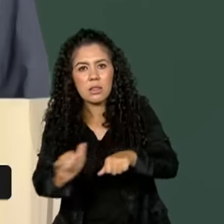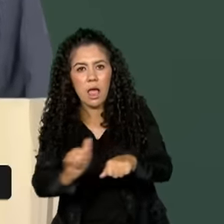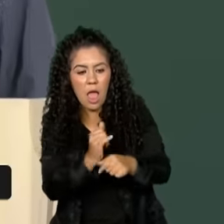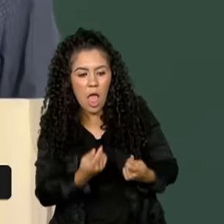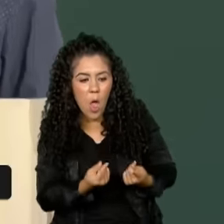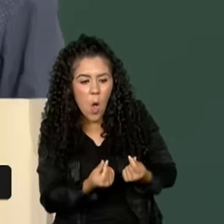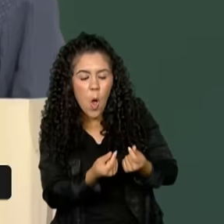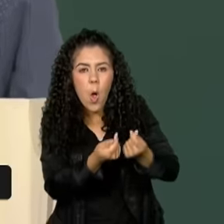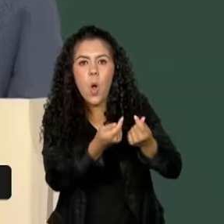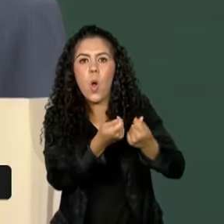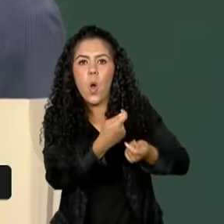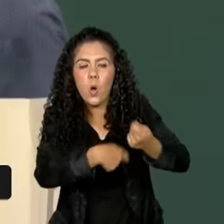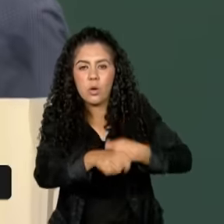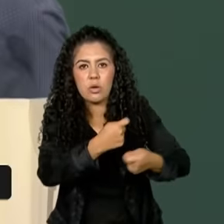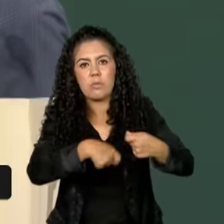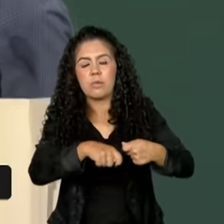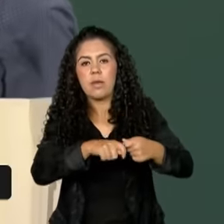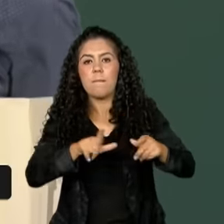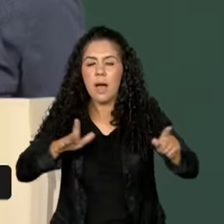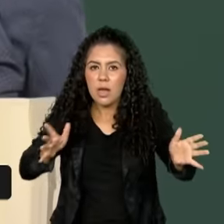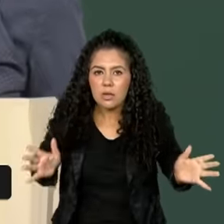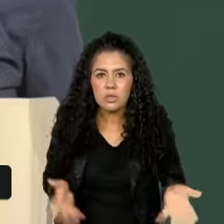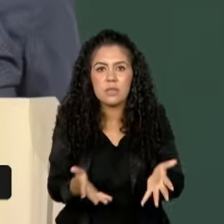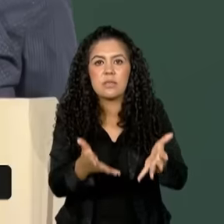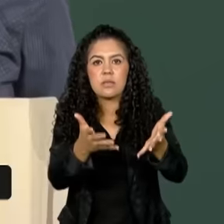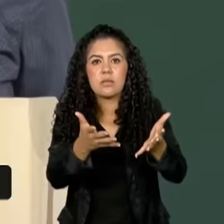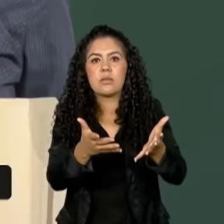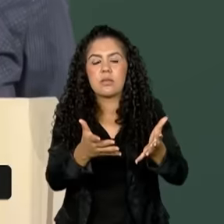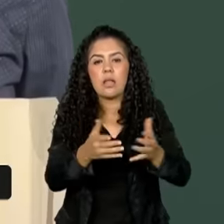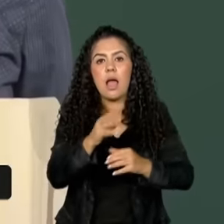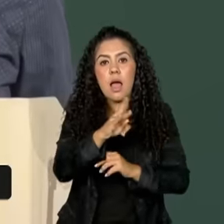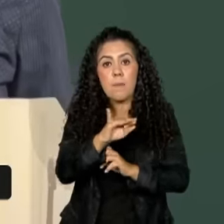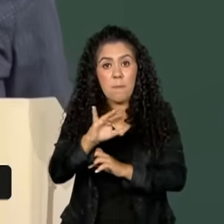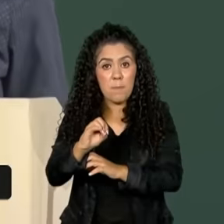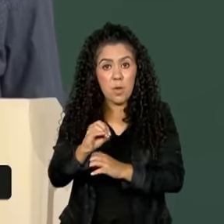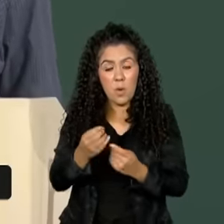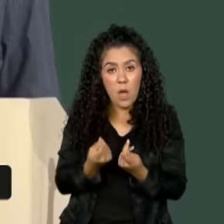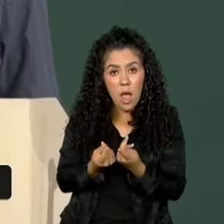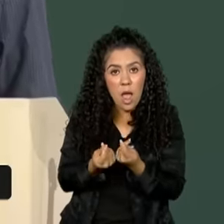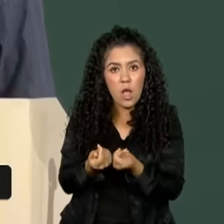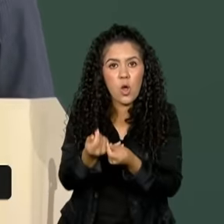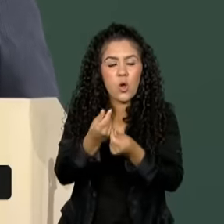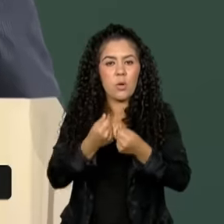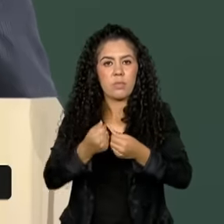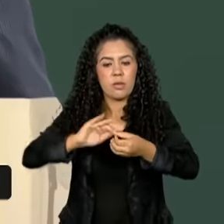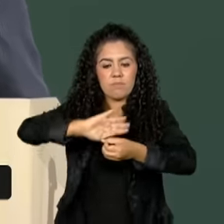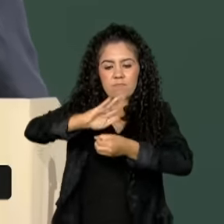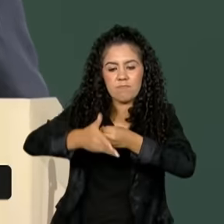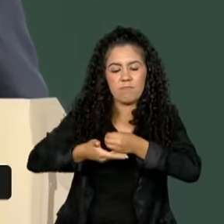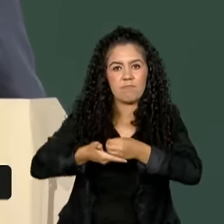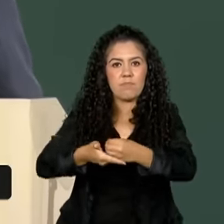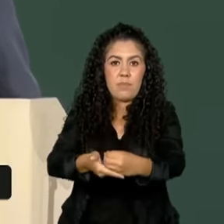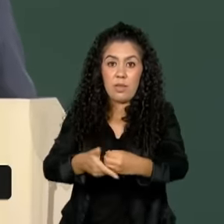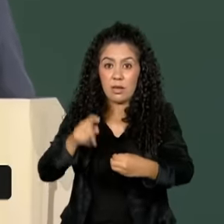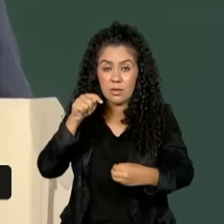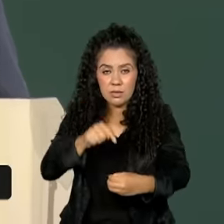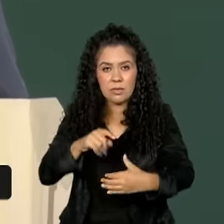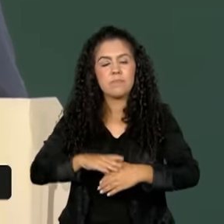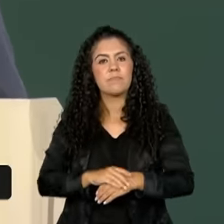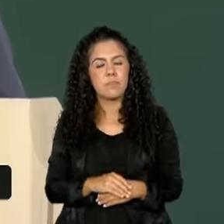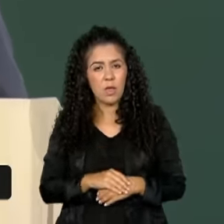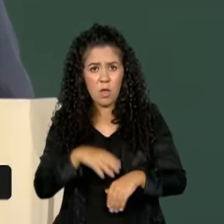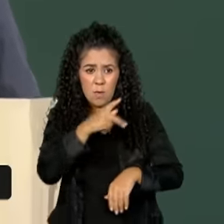o incentivo à bioeconomia, ao desenvolvimento sustentável. Com esse esforço de